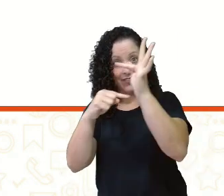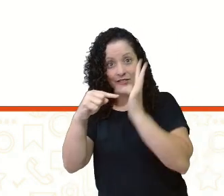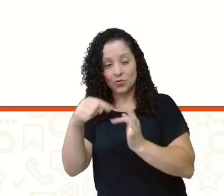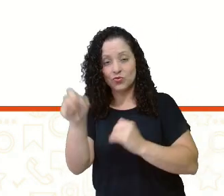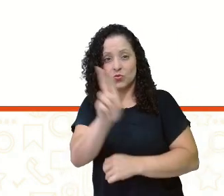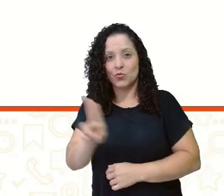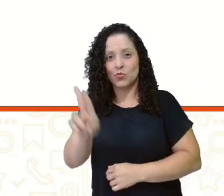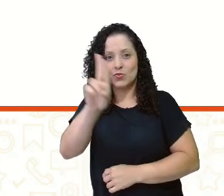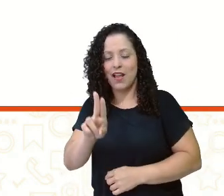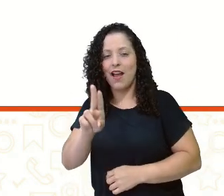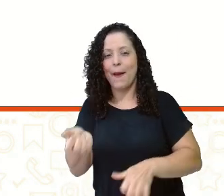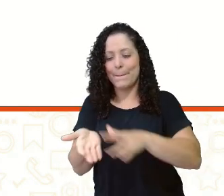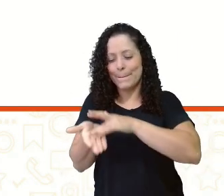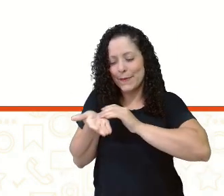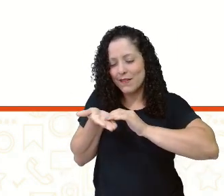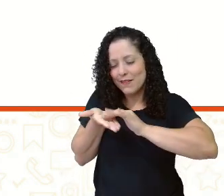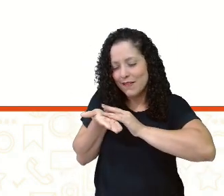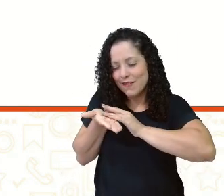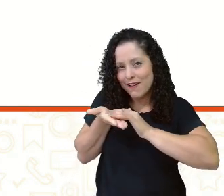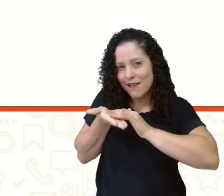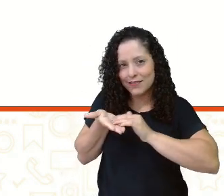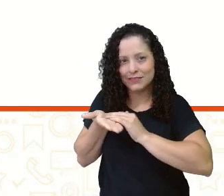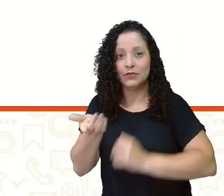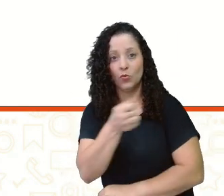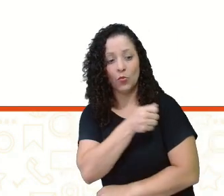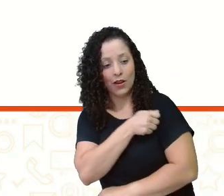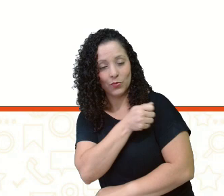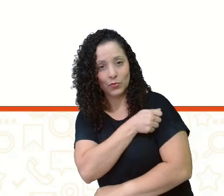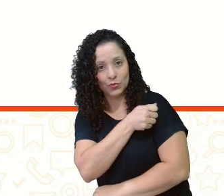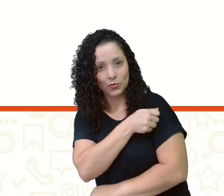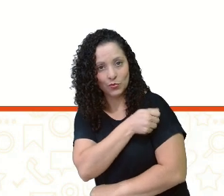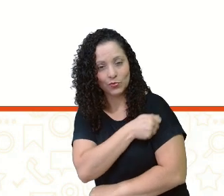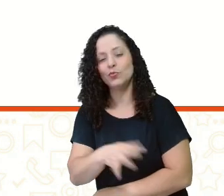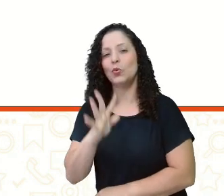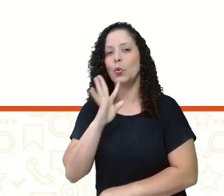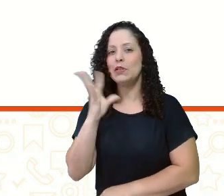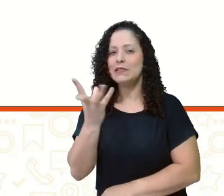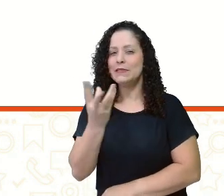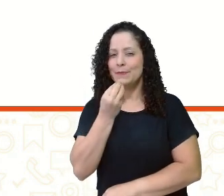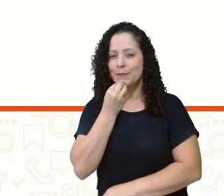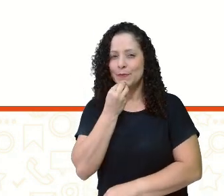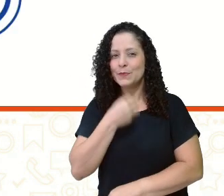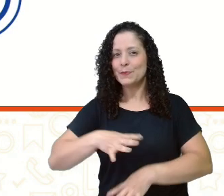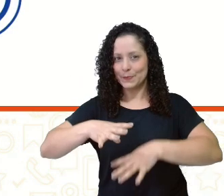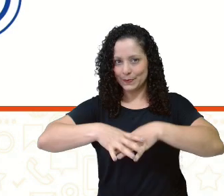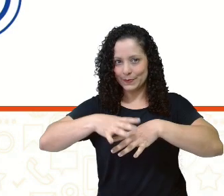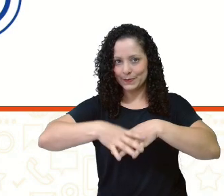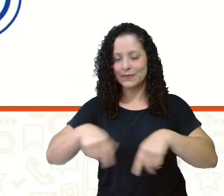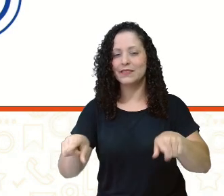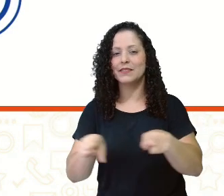braille, para que esse estudante vá se apropriando desse conhecimento matemático.